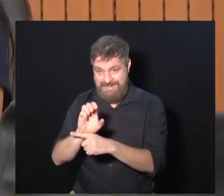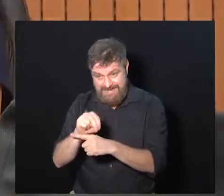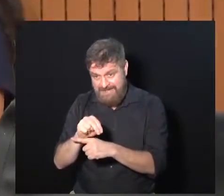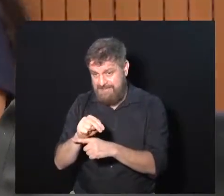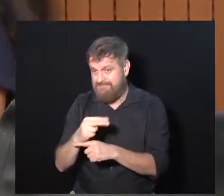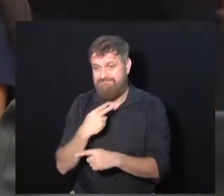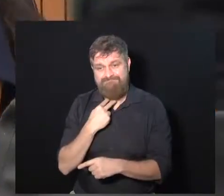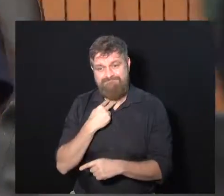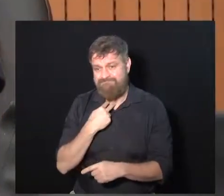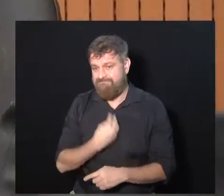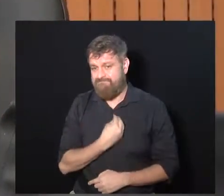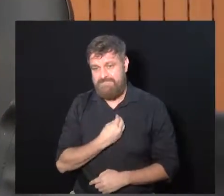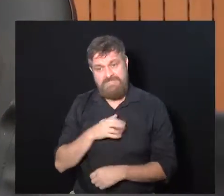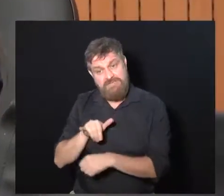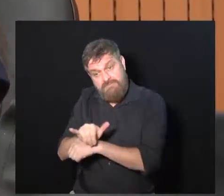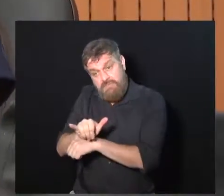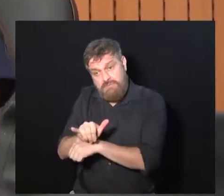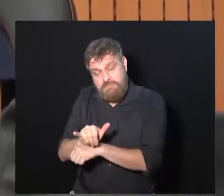Pode passar.